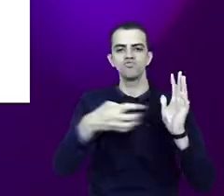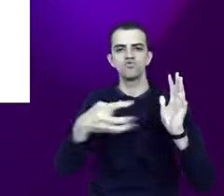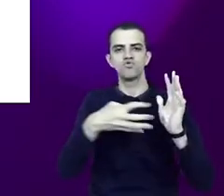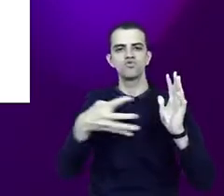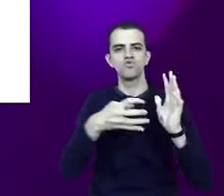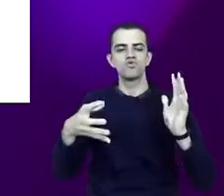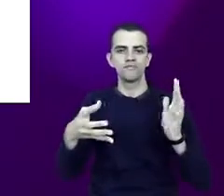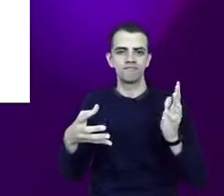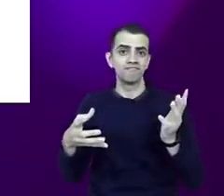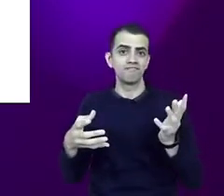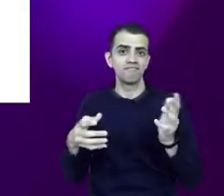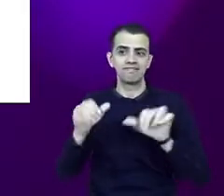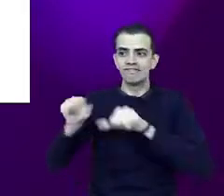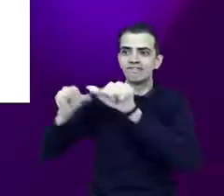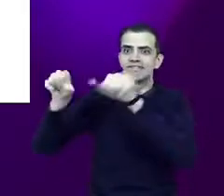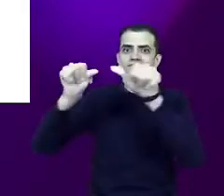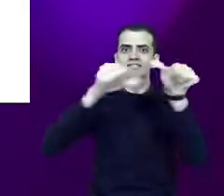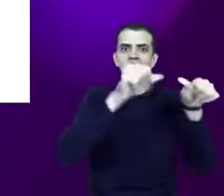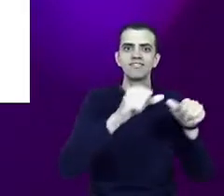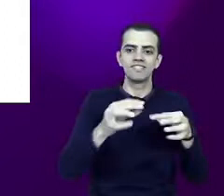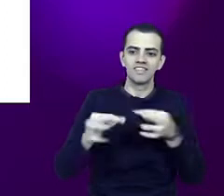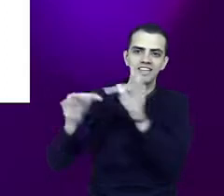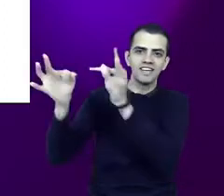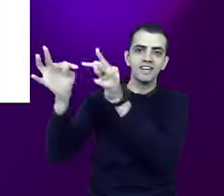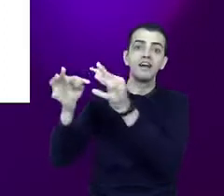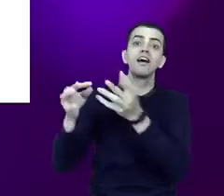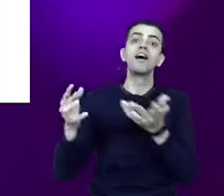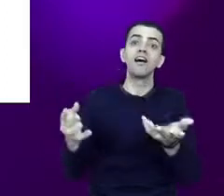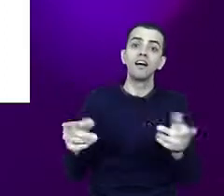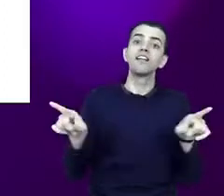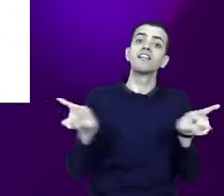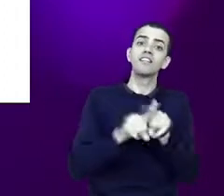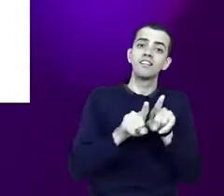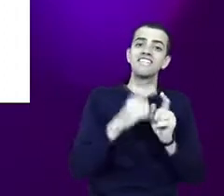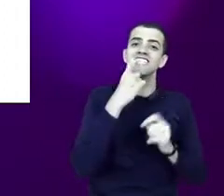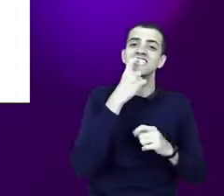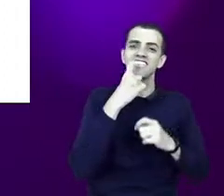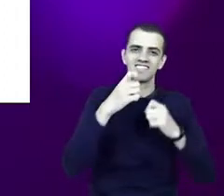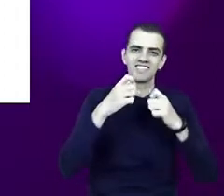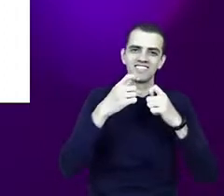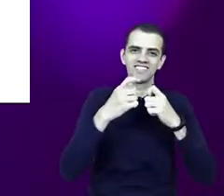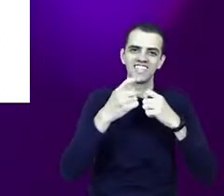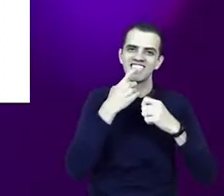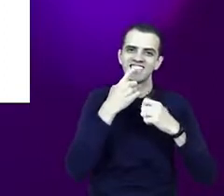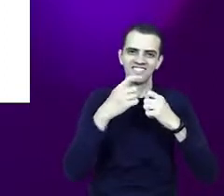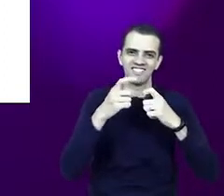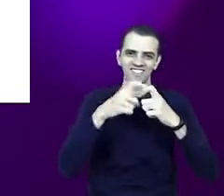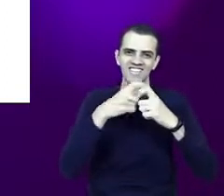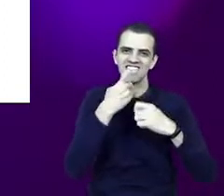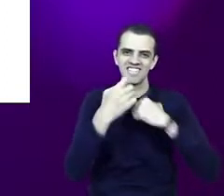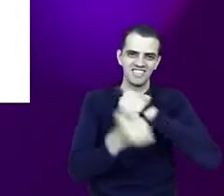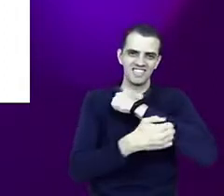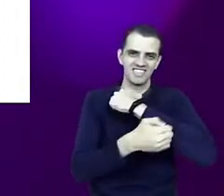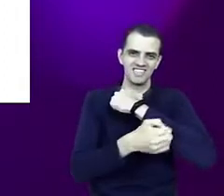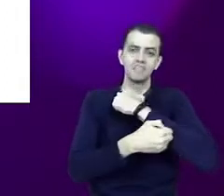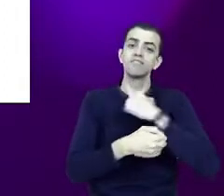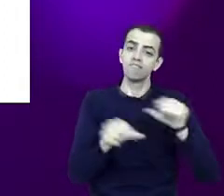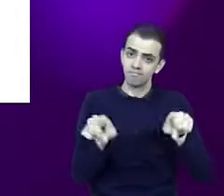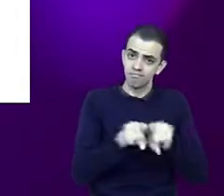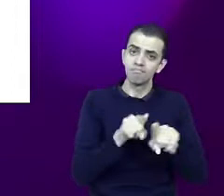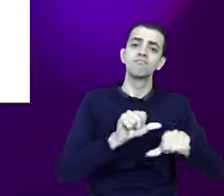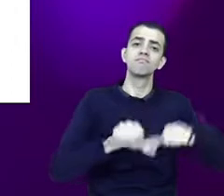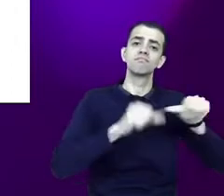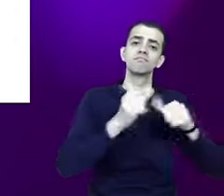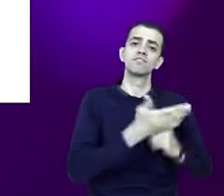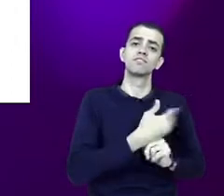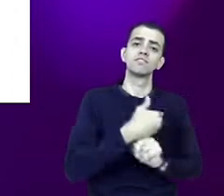diferente. Então, a primeira coisa que mudou na minha vida foi ingressar num mundo tecnológico. Eu falo que eu tenho 20 anos de formado e 17